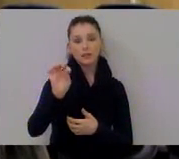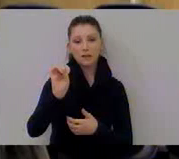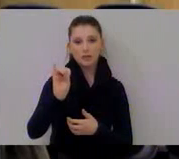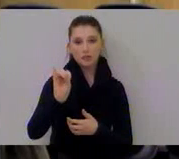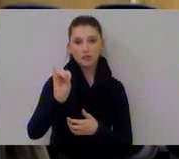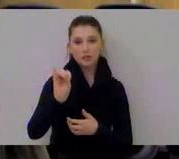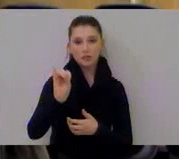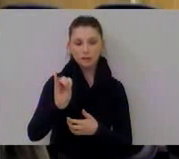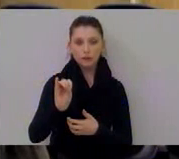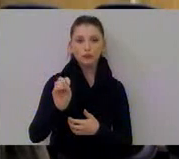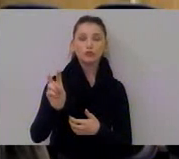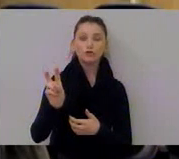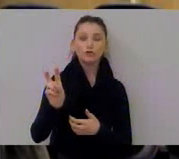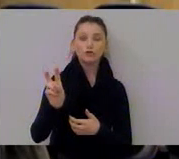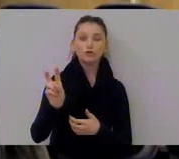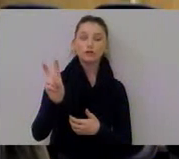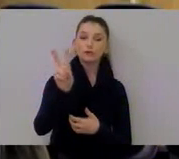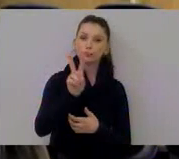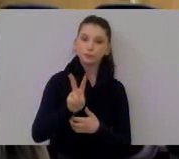vereador